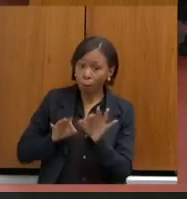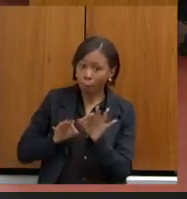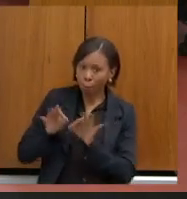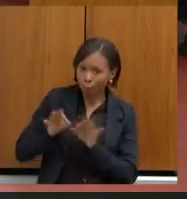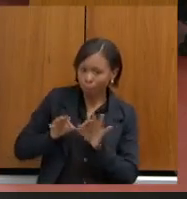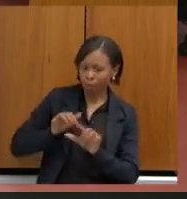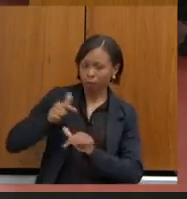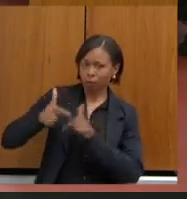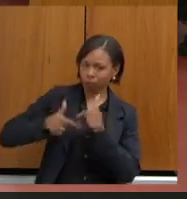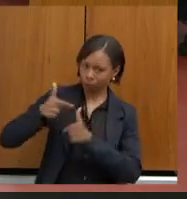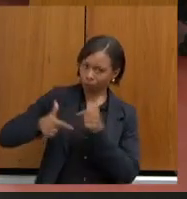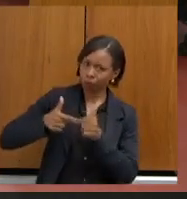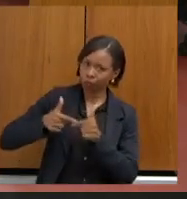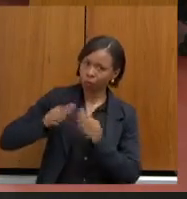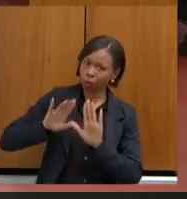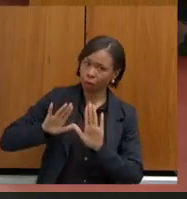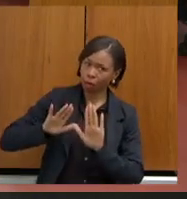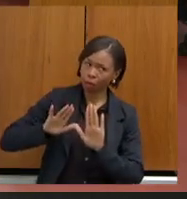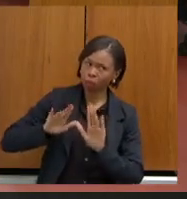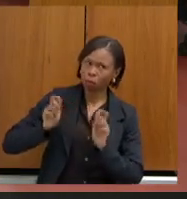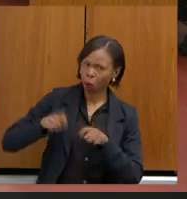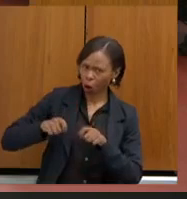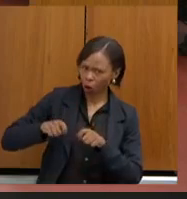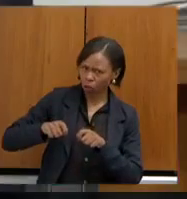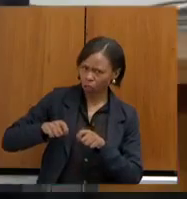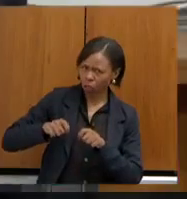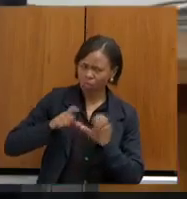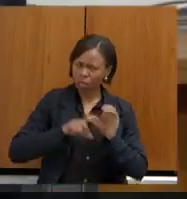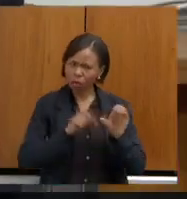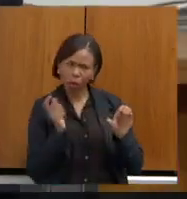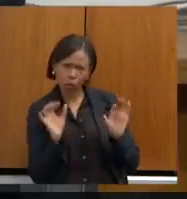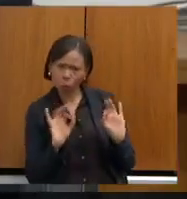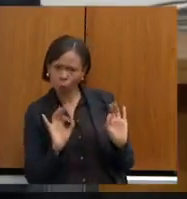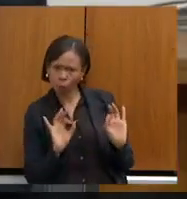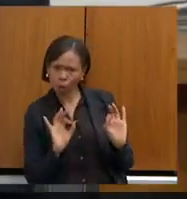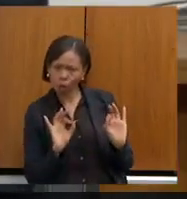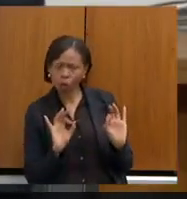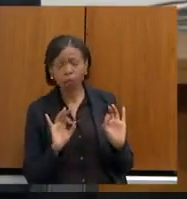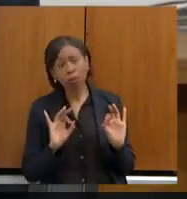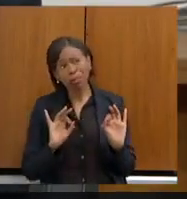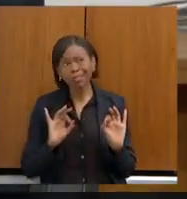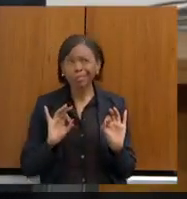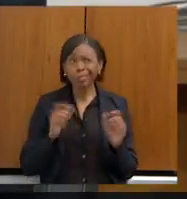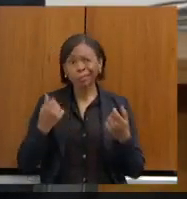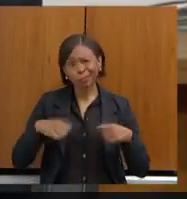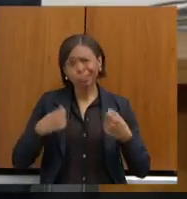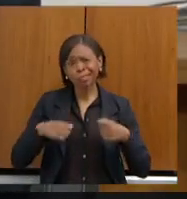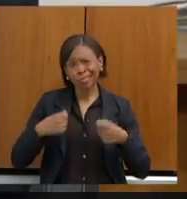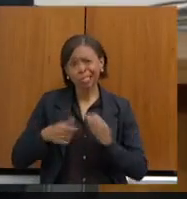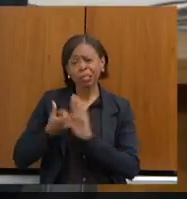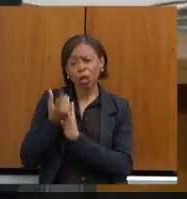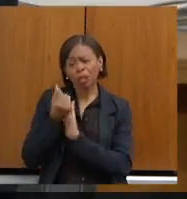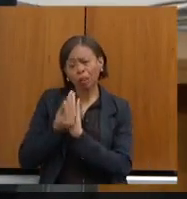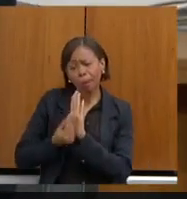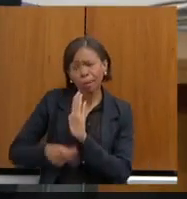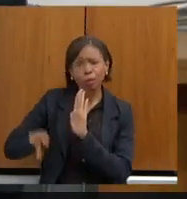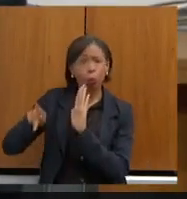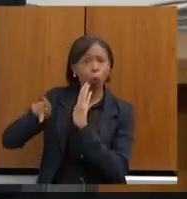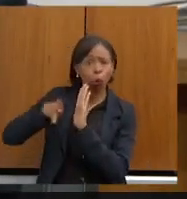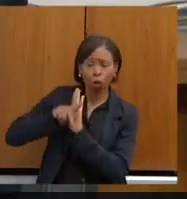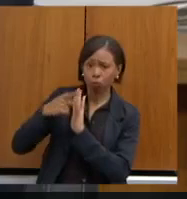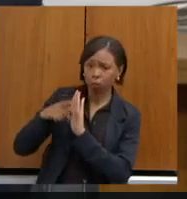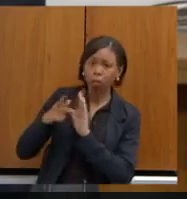mas pode ter o plano de carreira sem Independência Não desbloqueia o orçamento próprio como a polícia civil como a polícia militar aconteceu